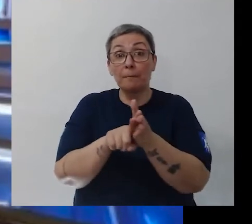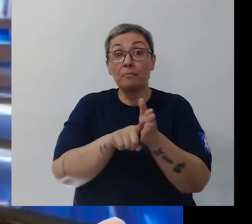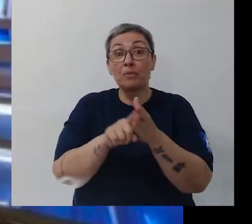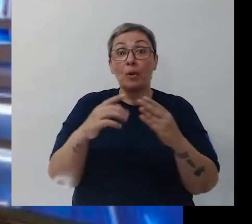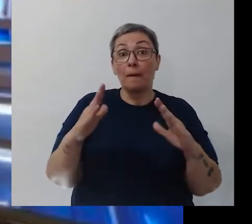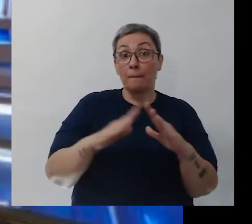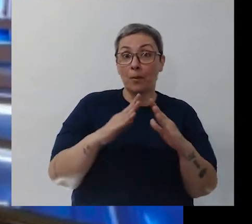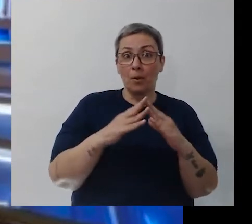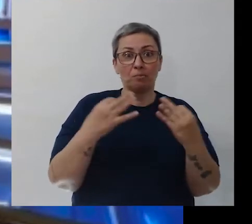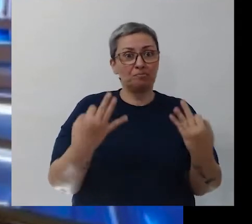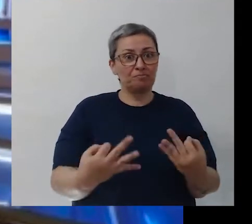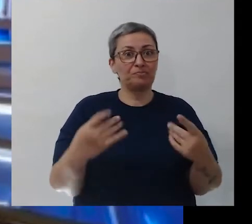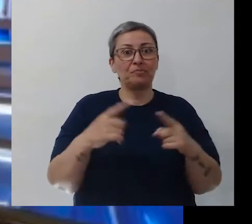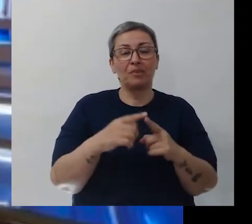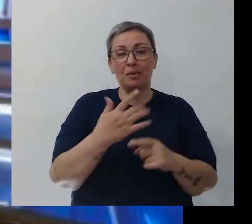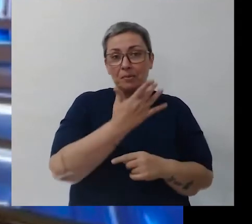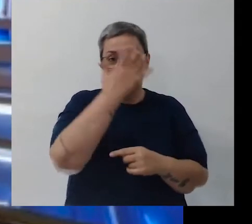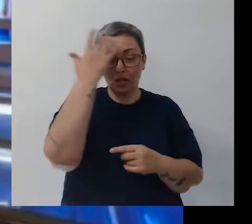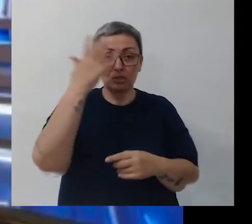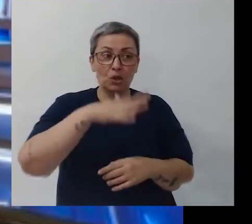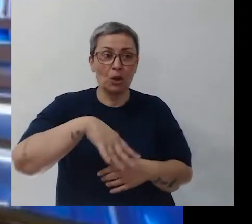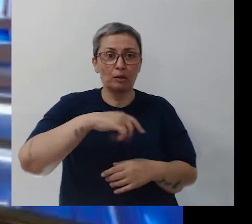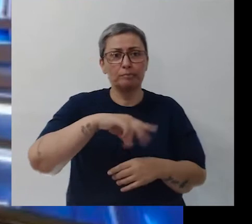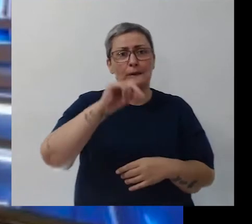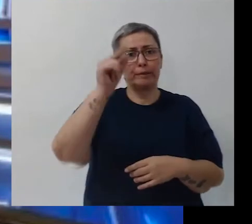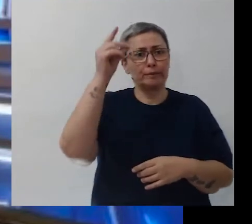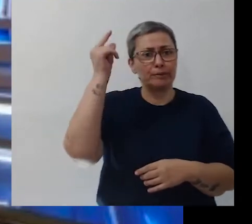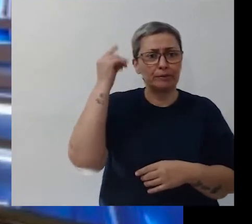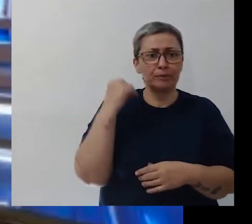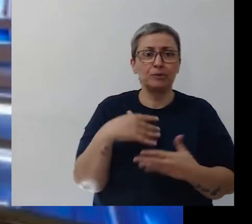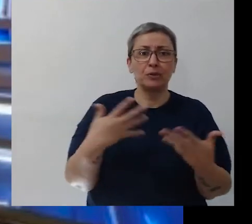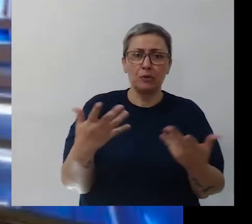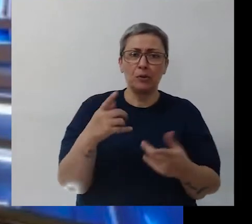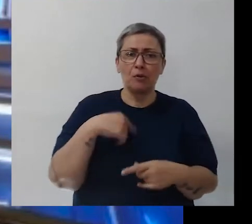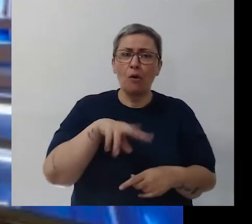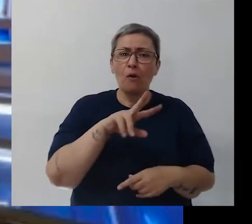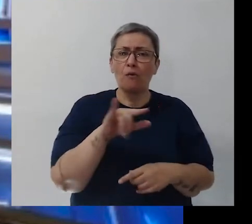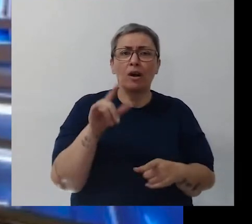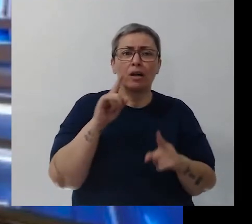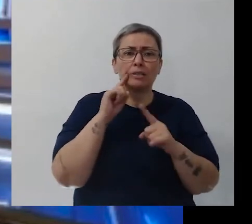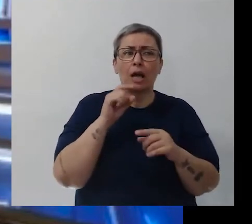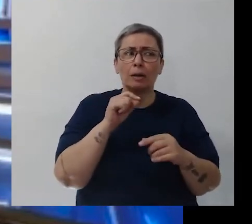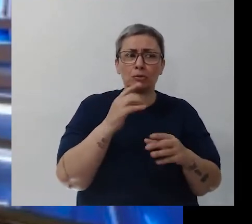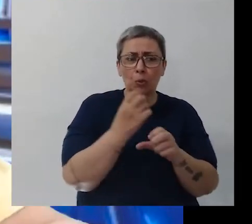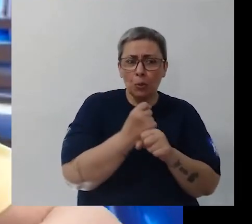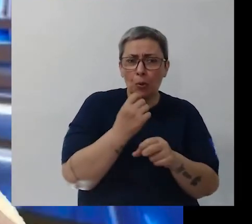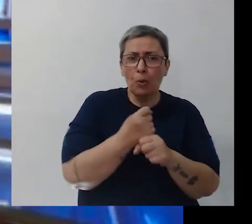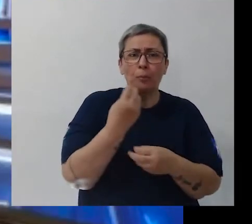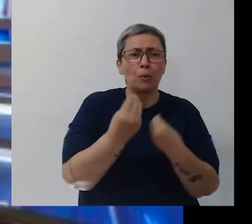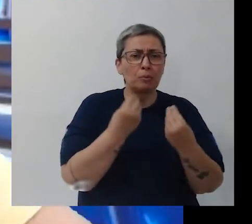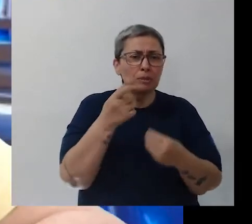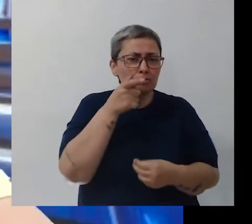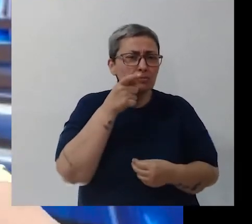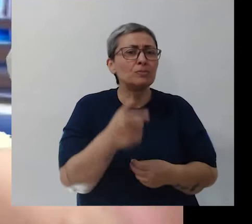moradores, olha só, com pessoas que estão no território há mais tempo. Você vai obter dados muito interessantes, né? Com essas